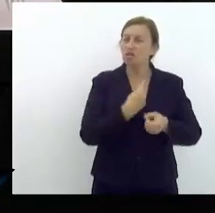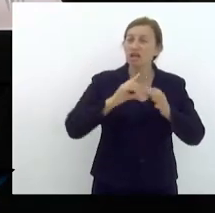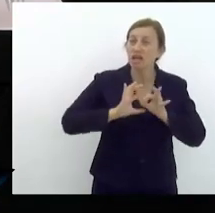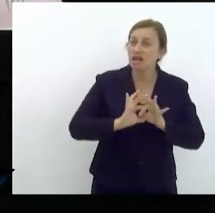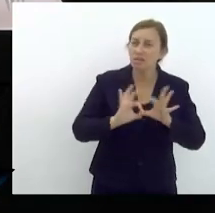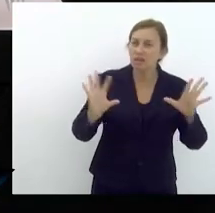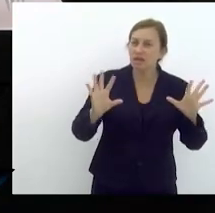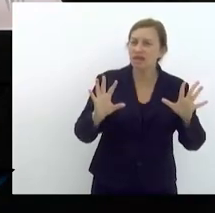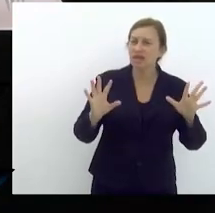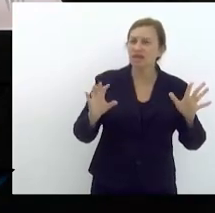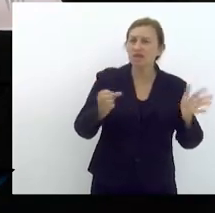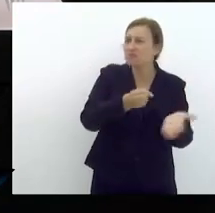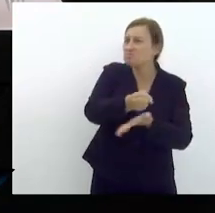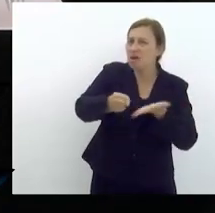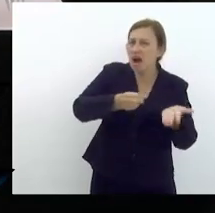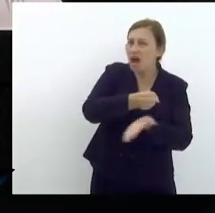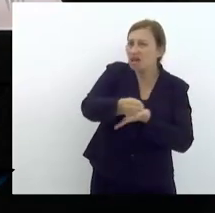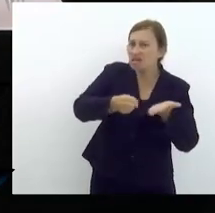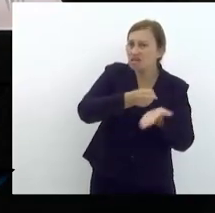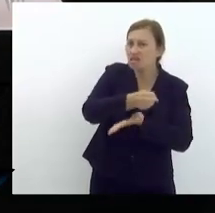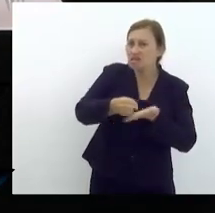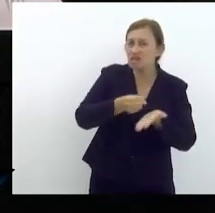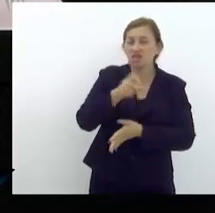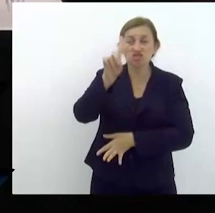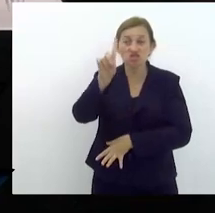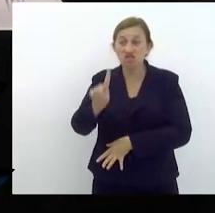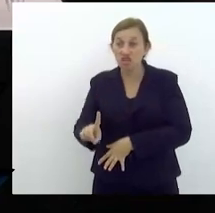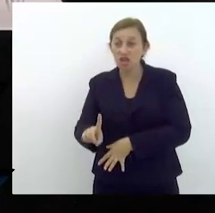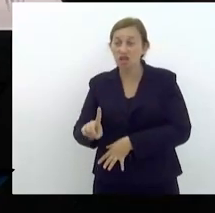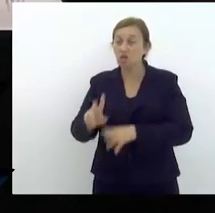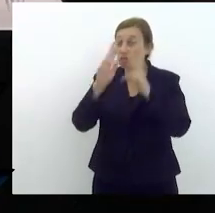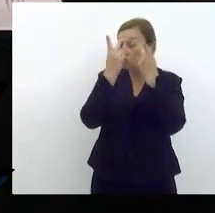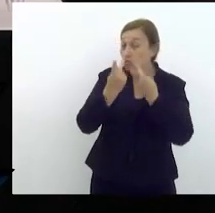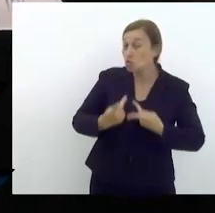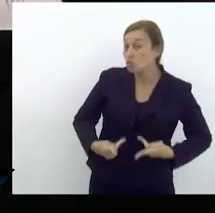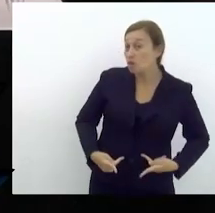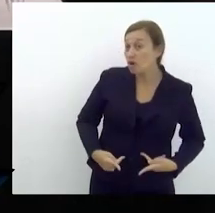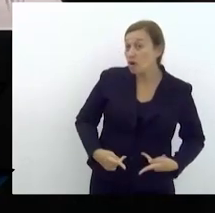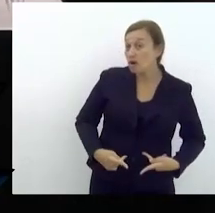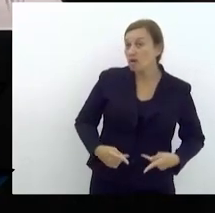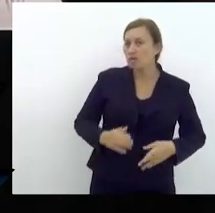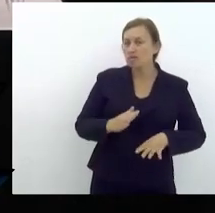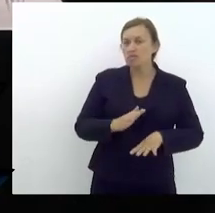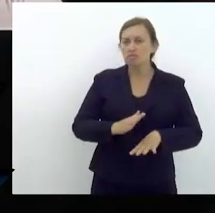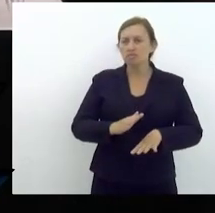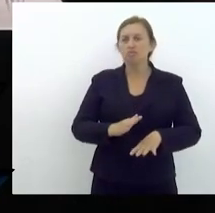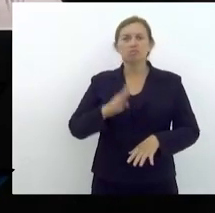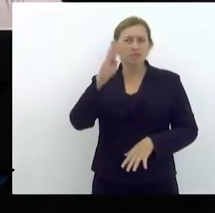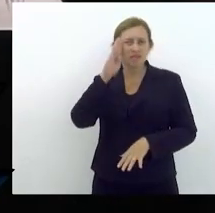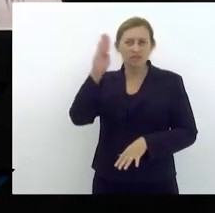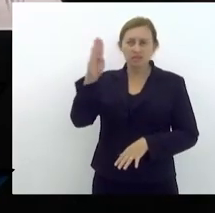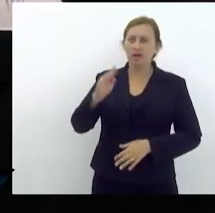mais básicas dos nossos direitos humanos mais fundamentais